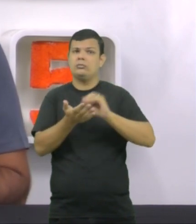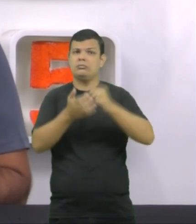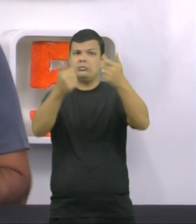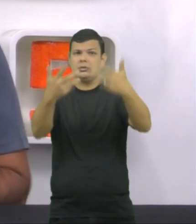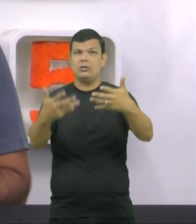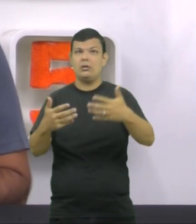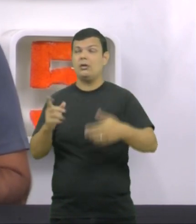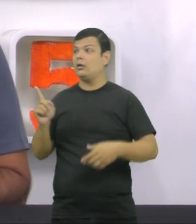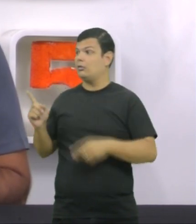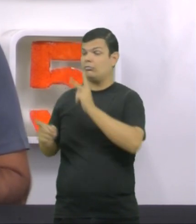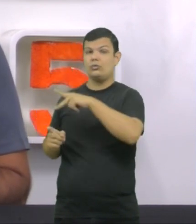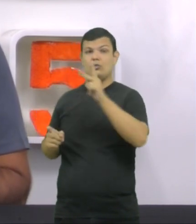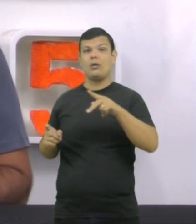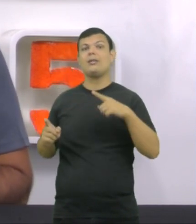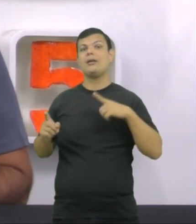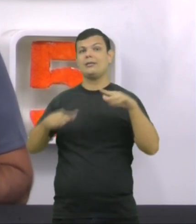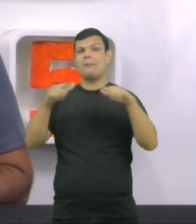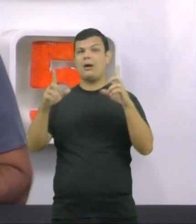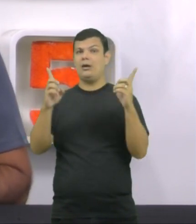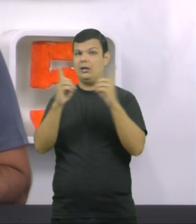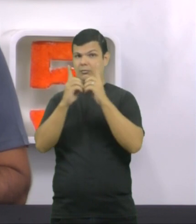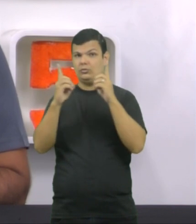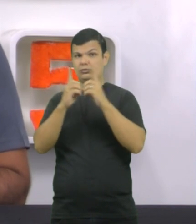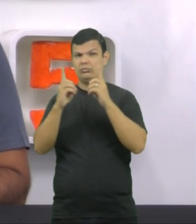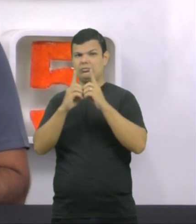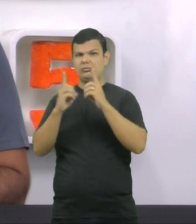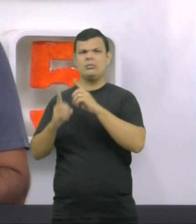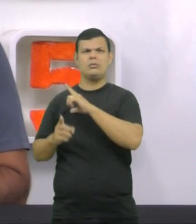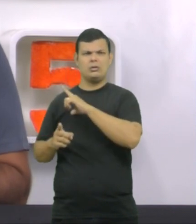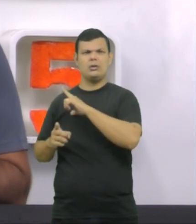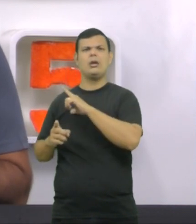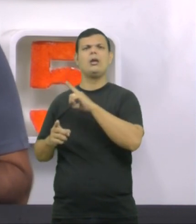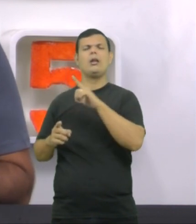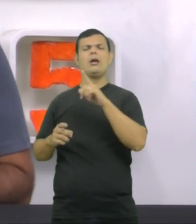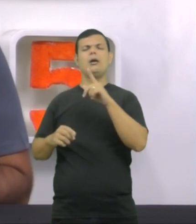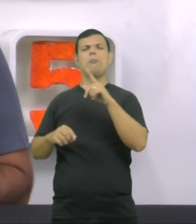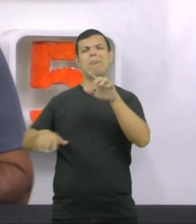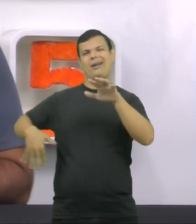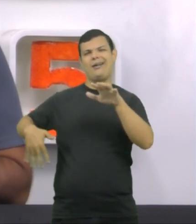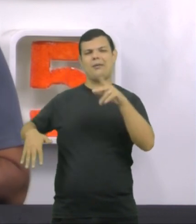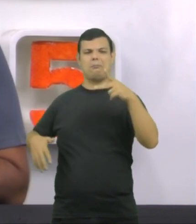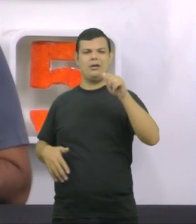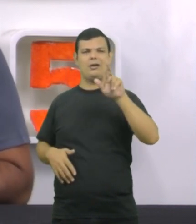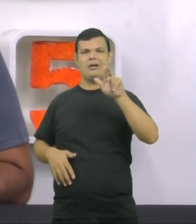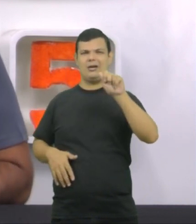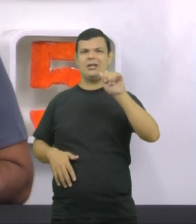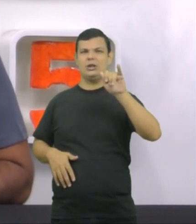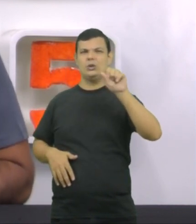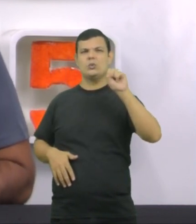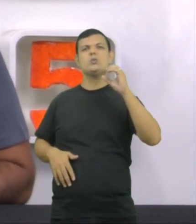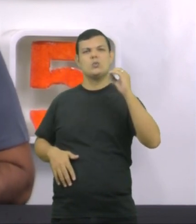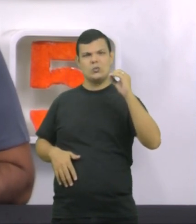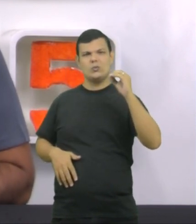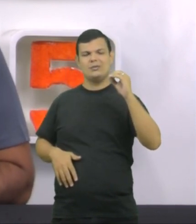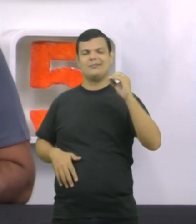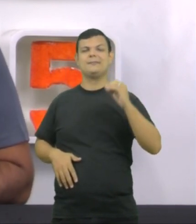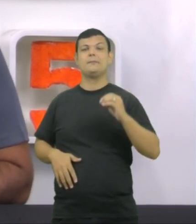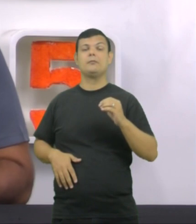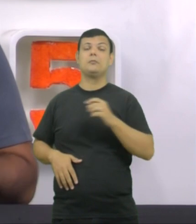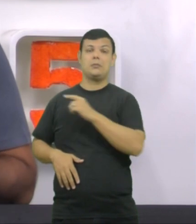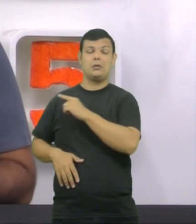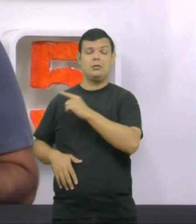recebi algumas mensagens e algumas perguntas de alunos que vêm acompanhando as aulas do Educa Belém, tá bom? Ou seja pela TV, seja pelo YouTube.